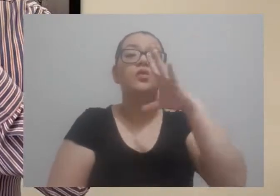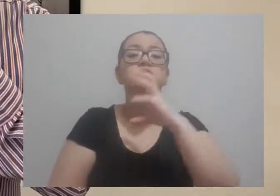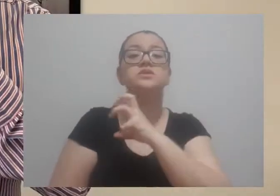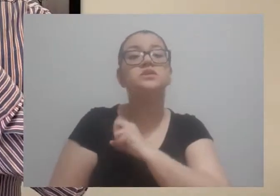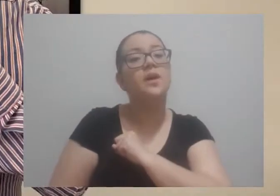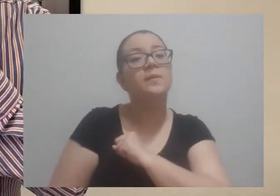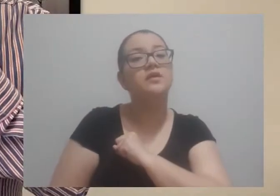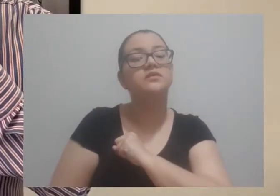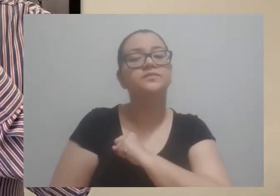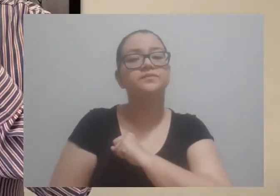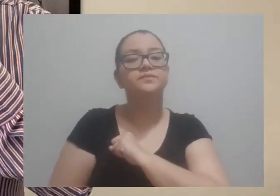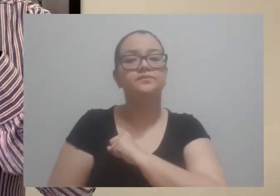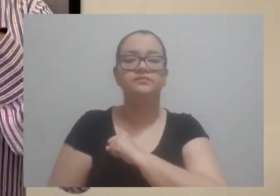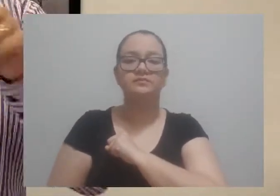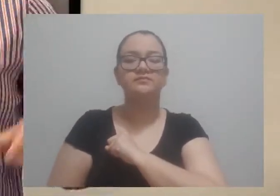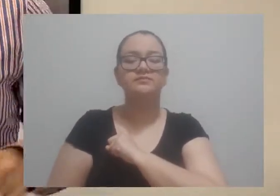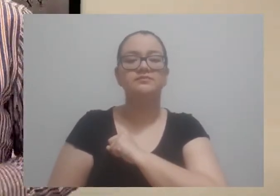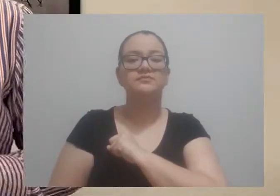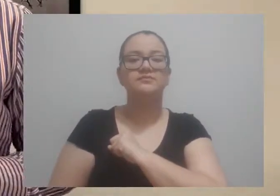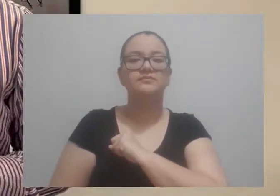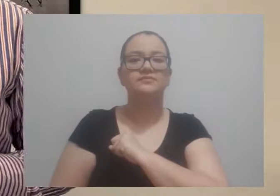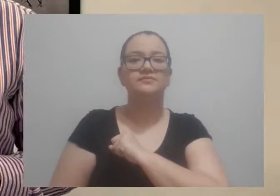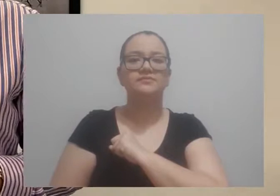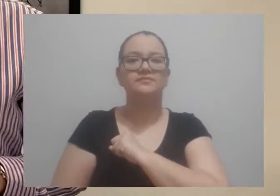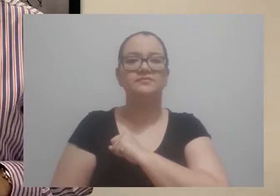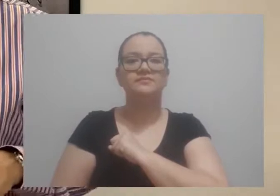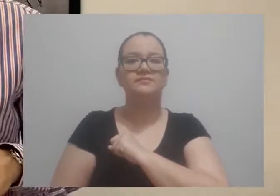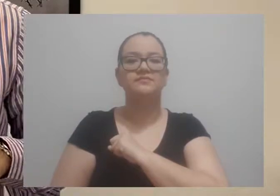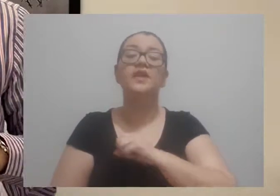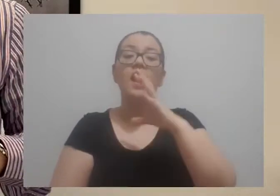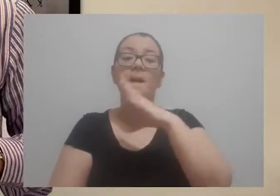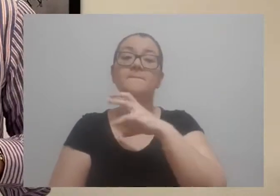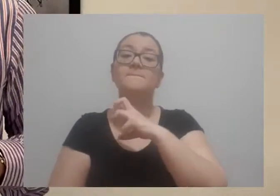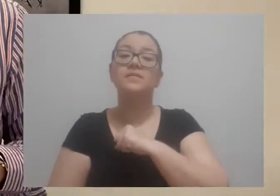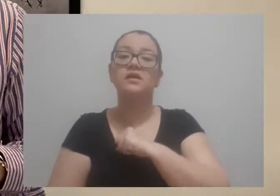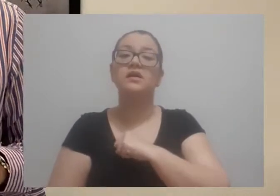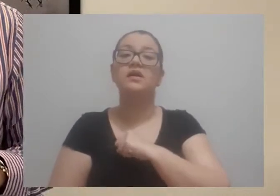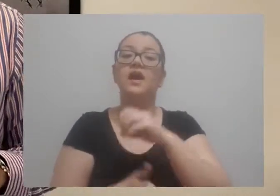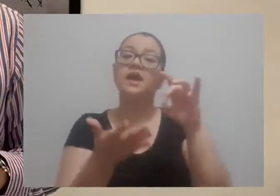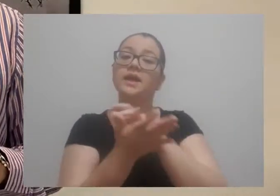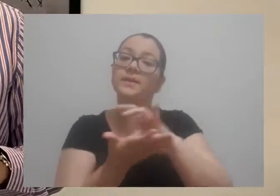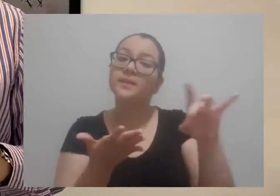como ele ama os seus inimigos. Então,